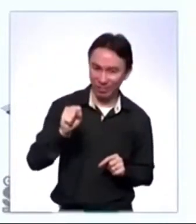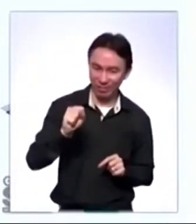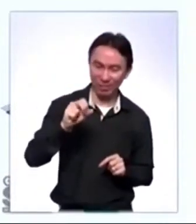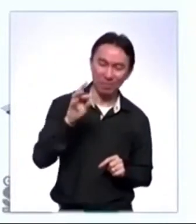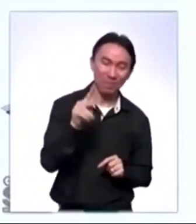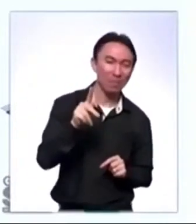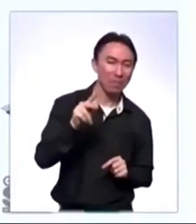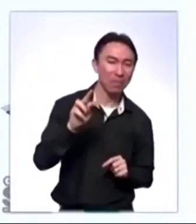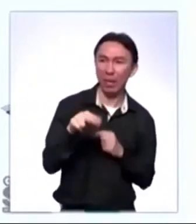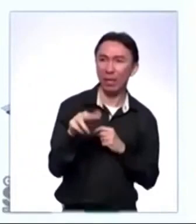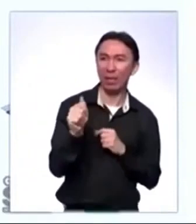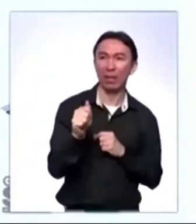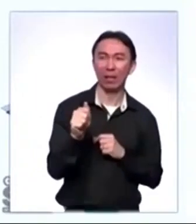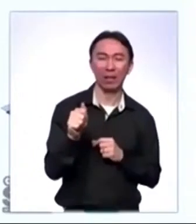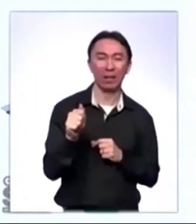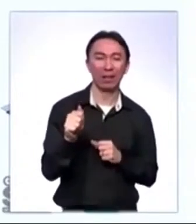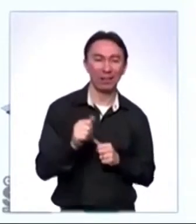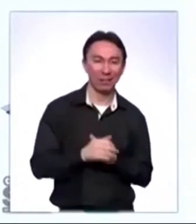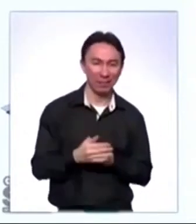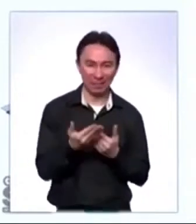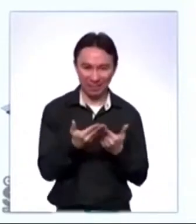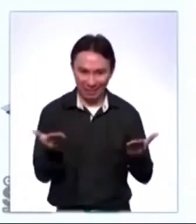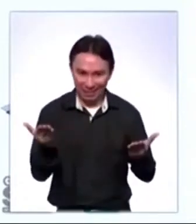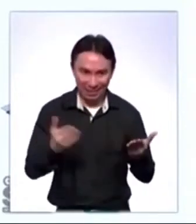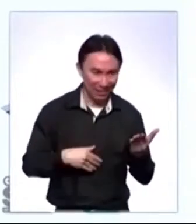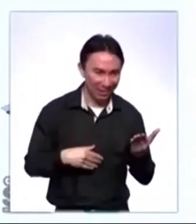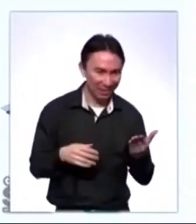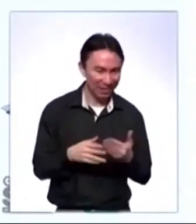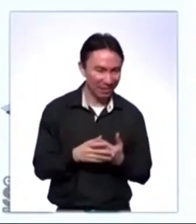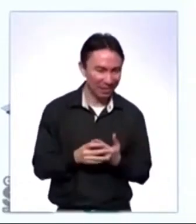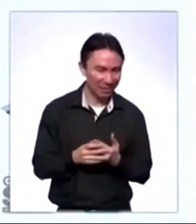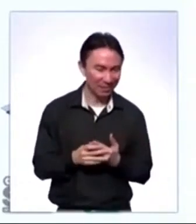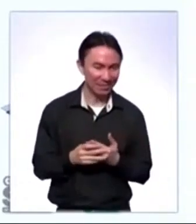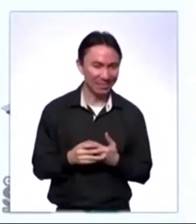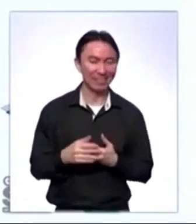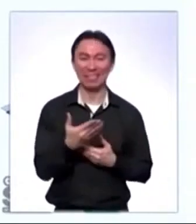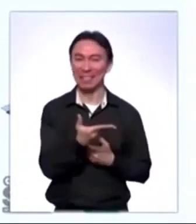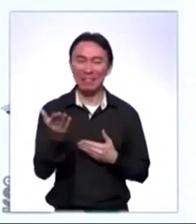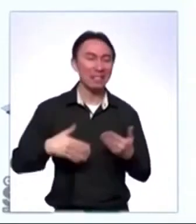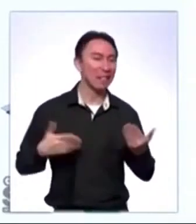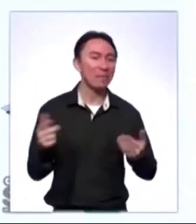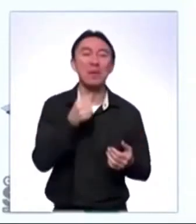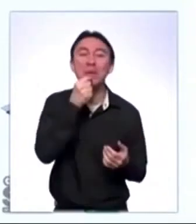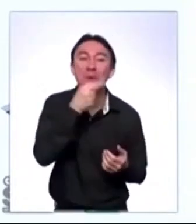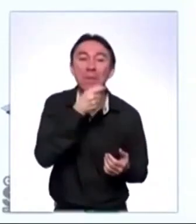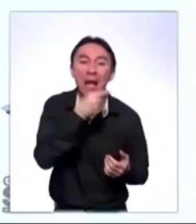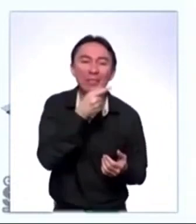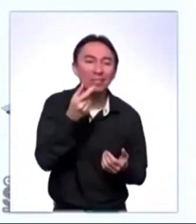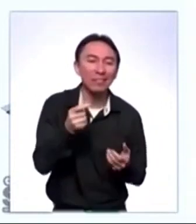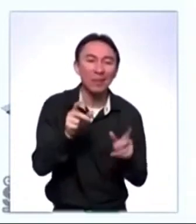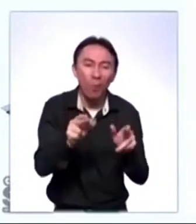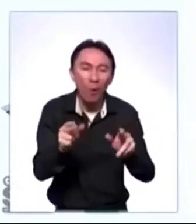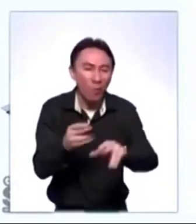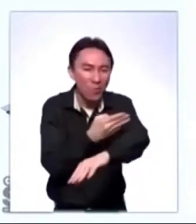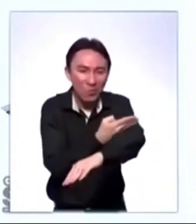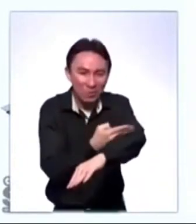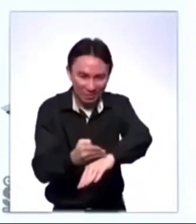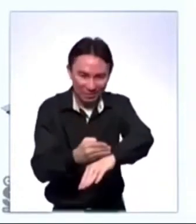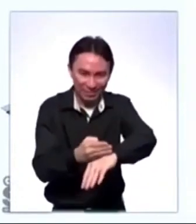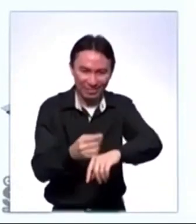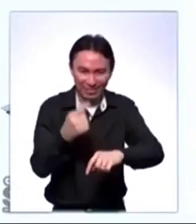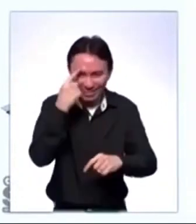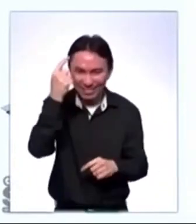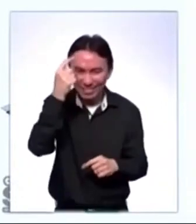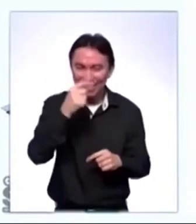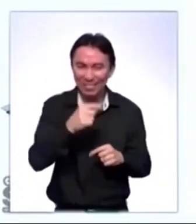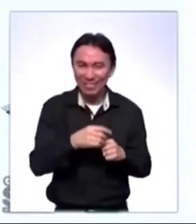grande autor de comédias francês. Então ele faz a chamada comédia de costumes. Ele faz o chamado teatro rocambolesco. O nome